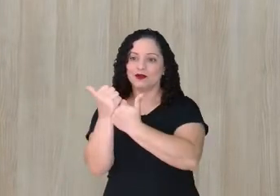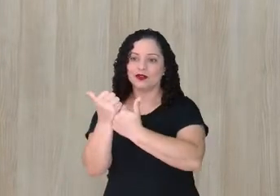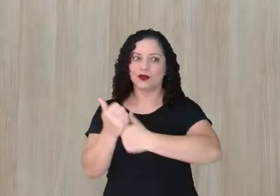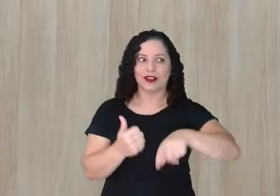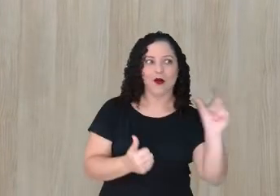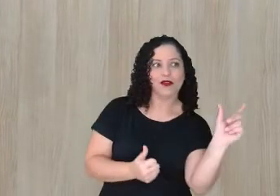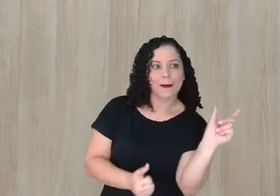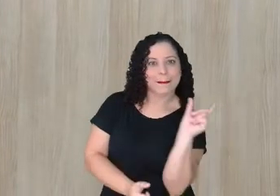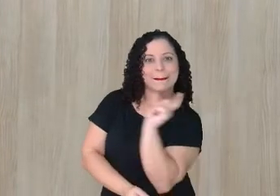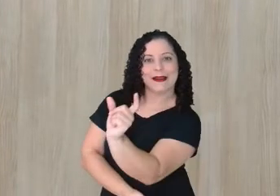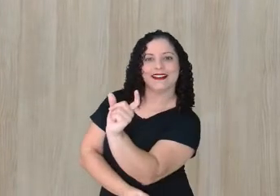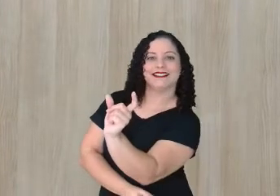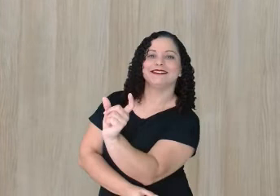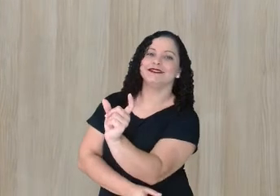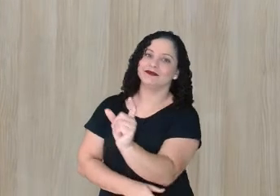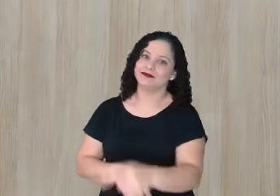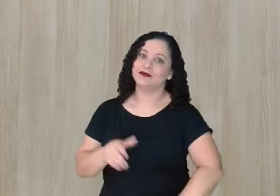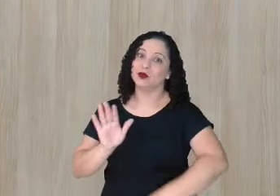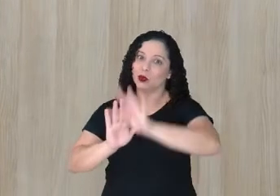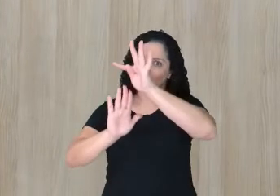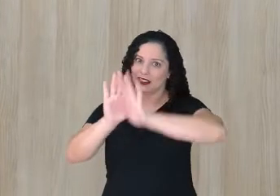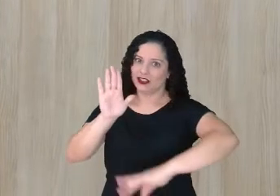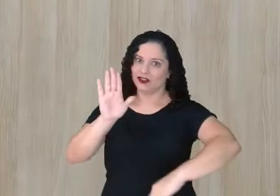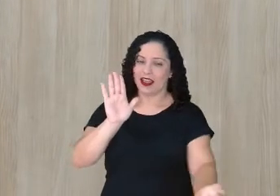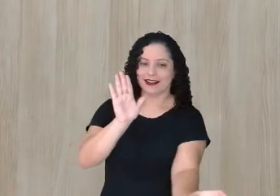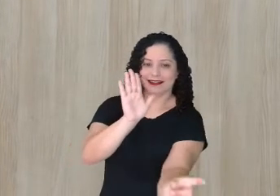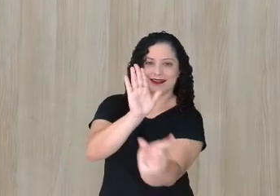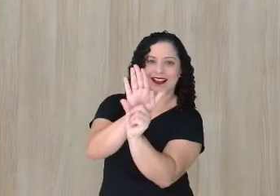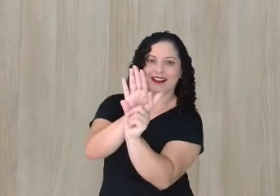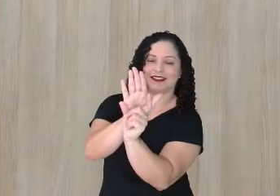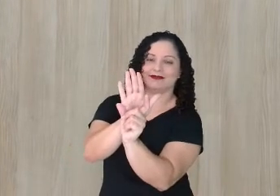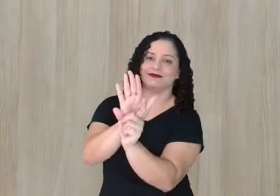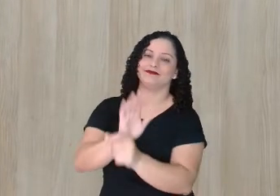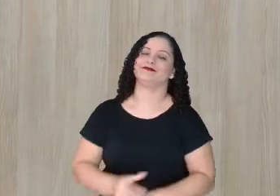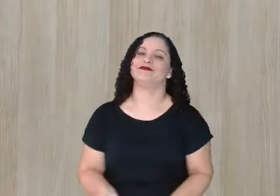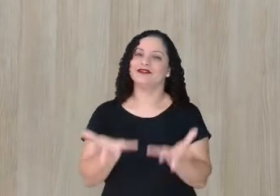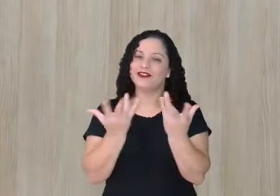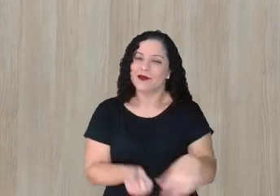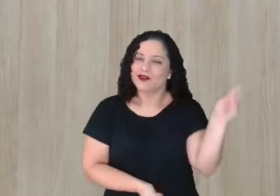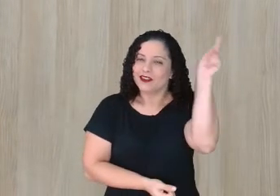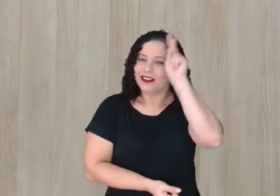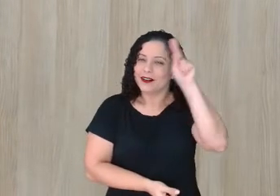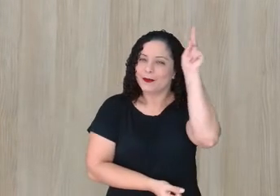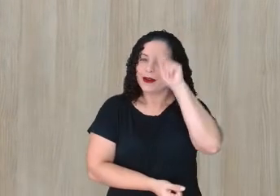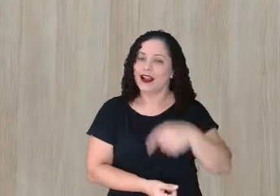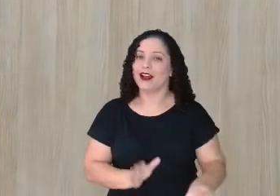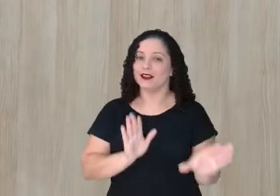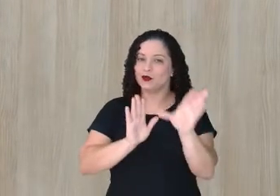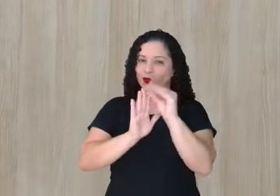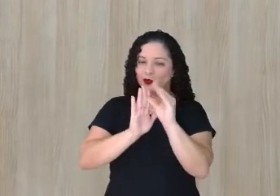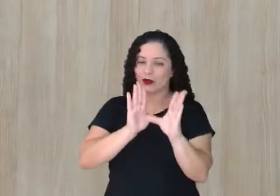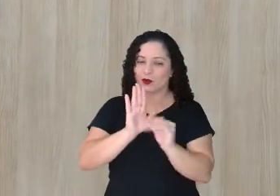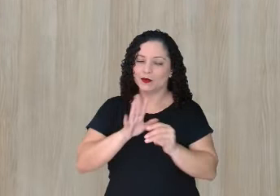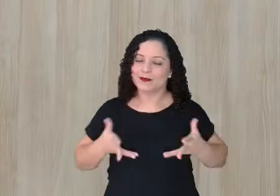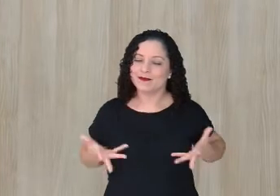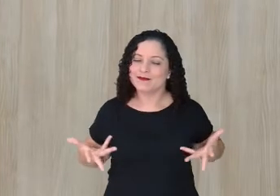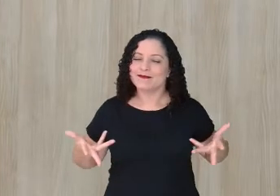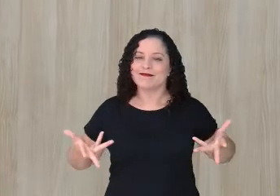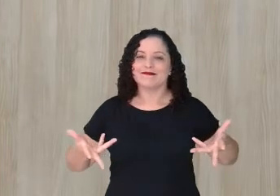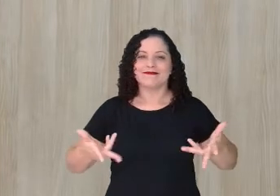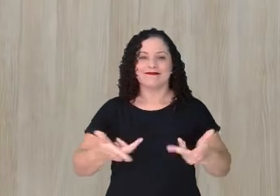texto. E aí nós vamos lembrar, não é? Um conteúdo gostoso de se estudar, que já foi